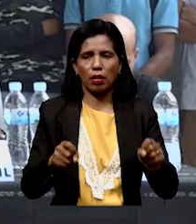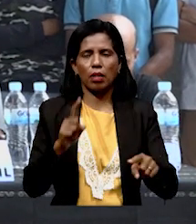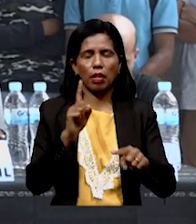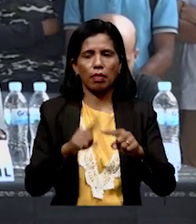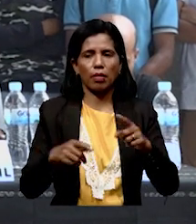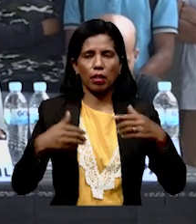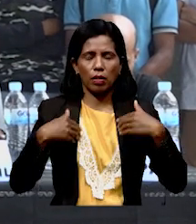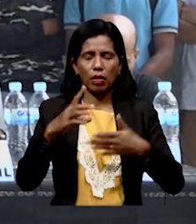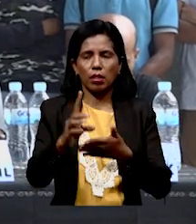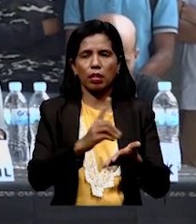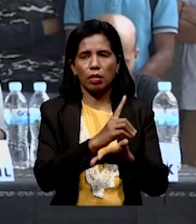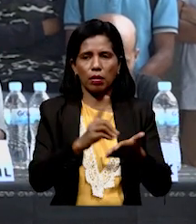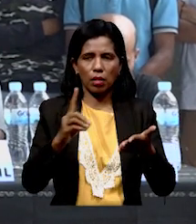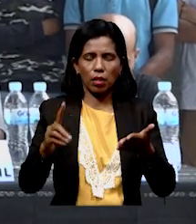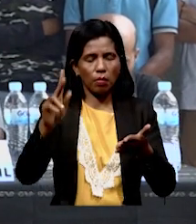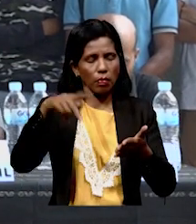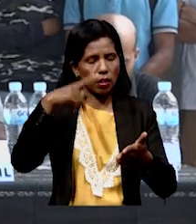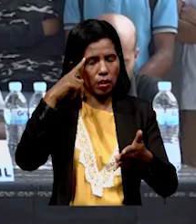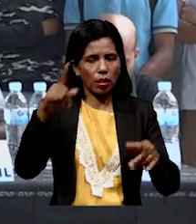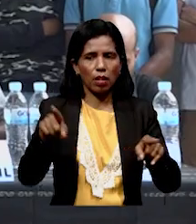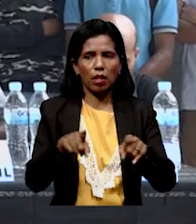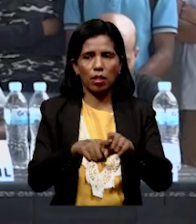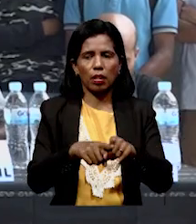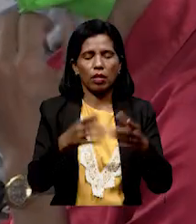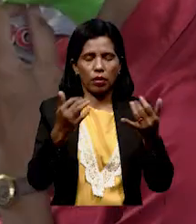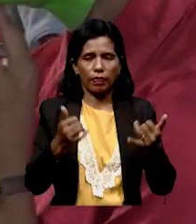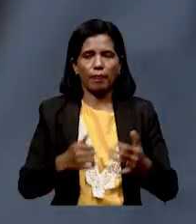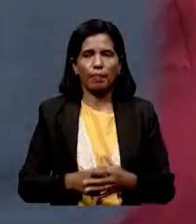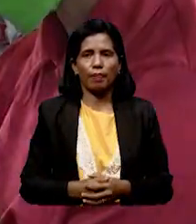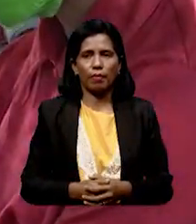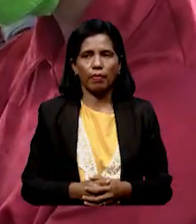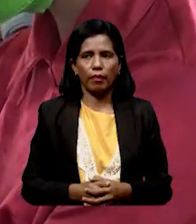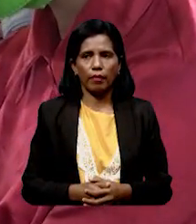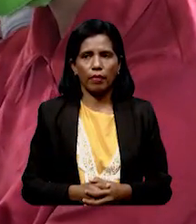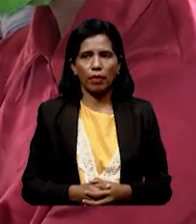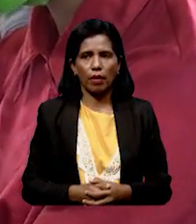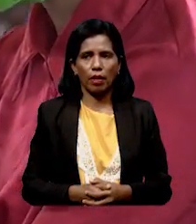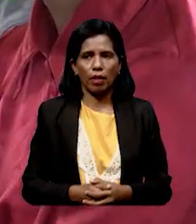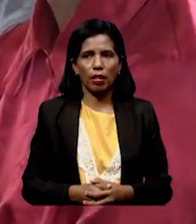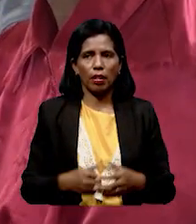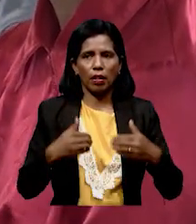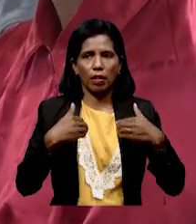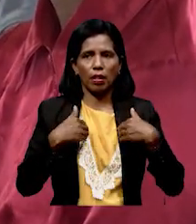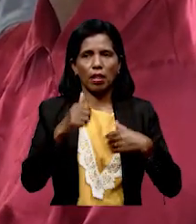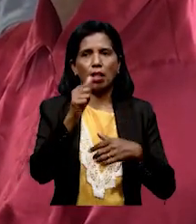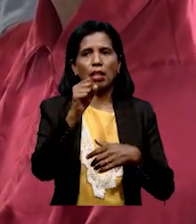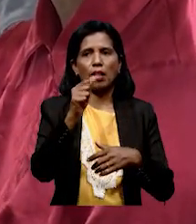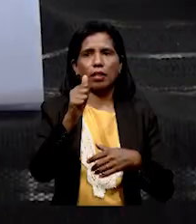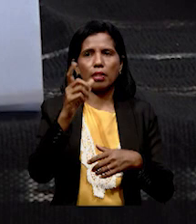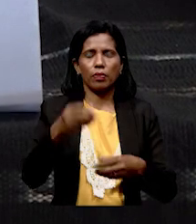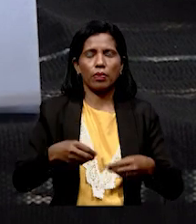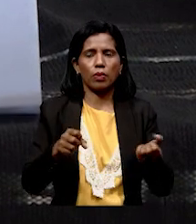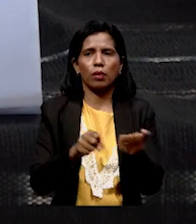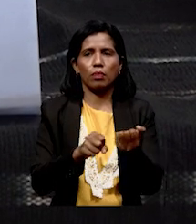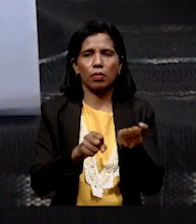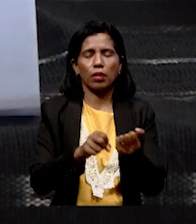famosa discriminação política nessa situação atual. Movimento neng nebe makamahan an iha asa hodi fo apoio ba Ramos